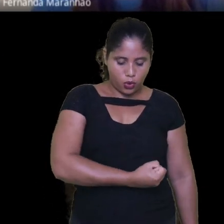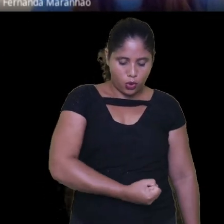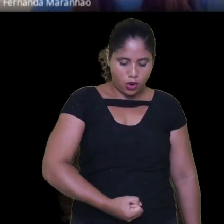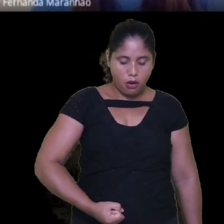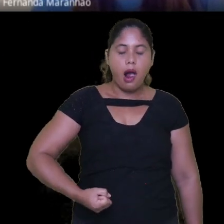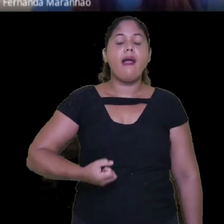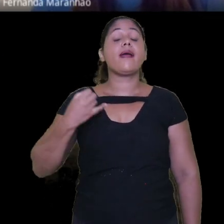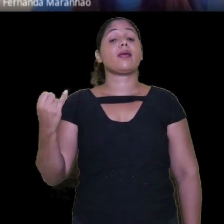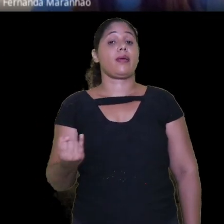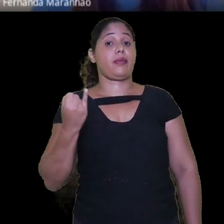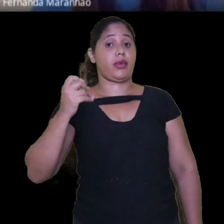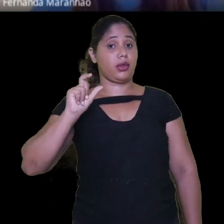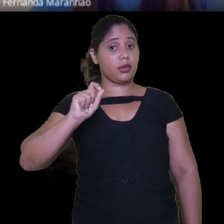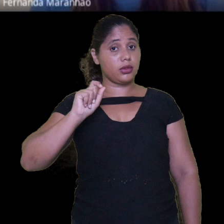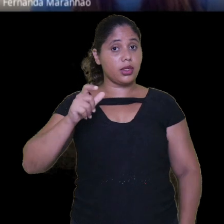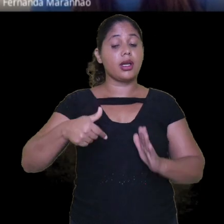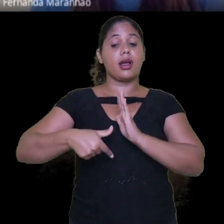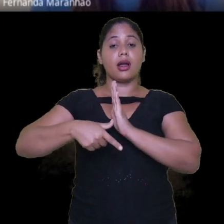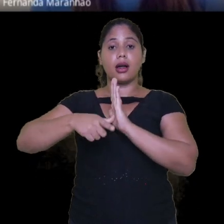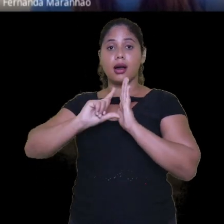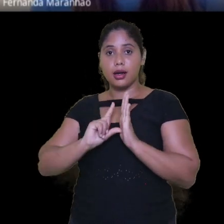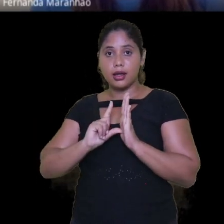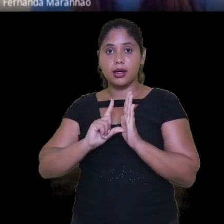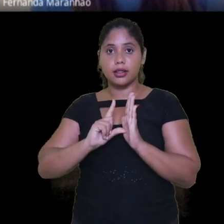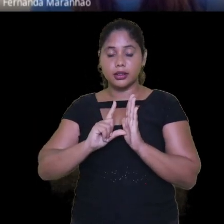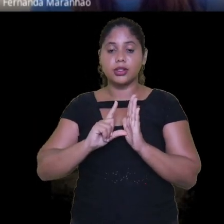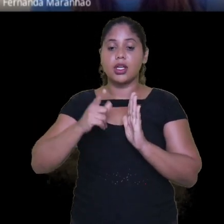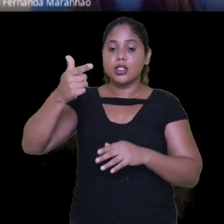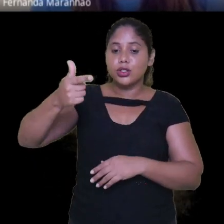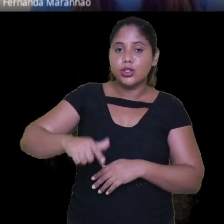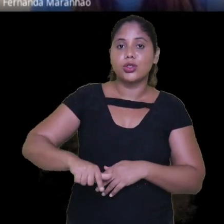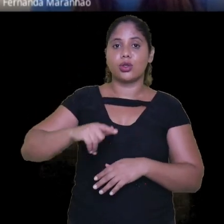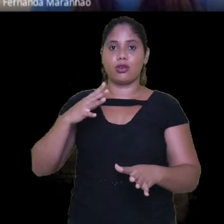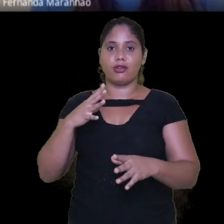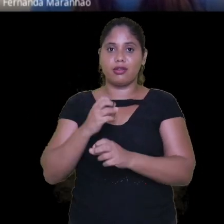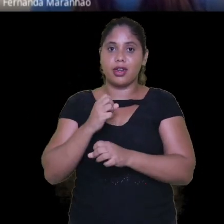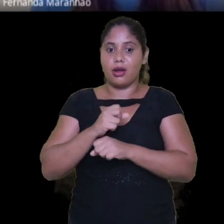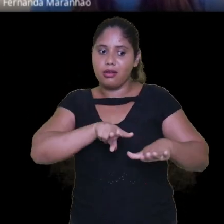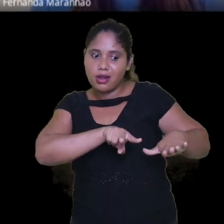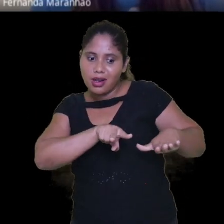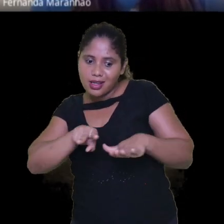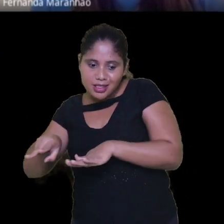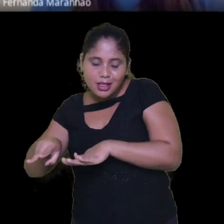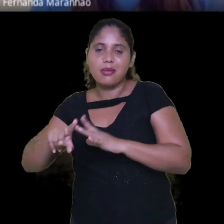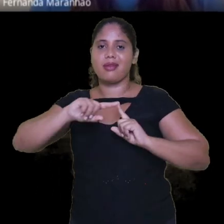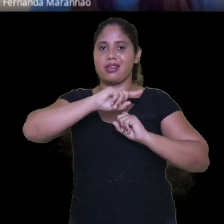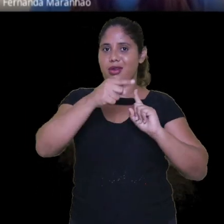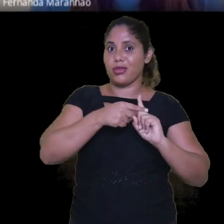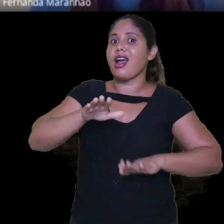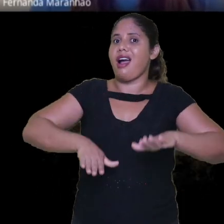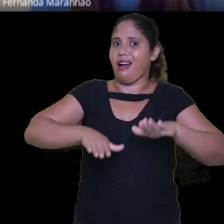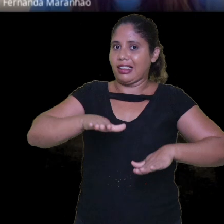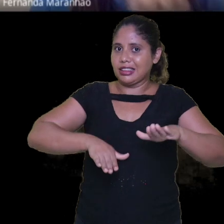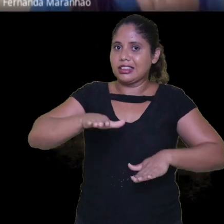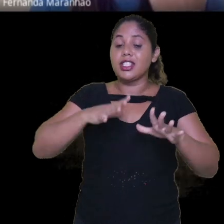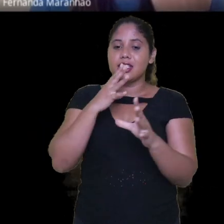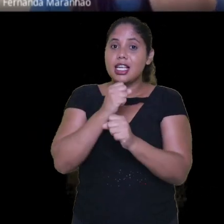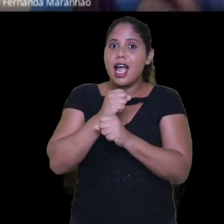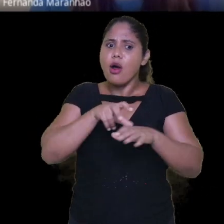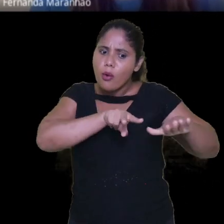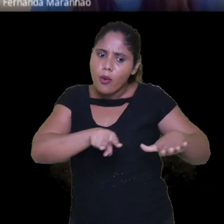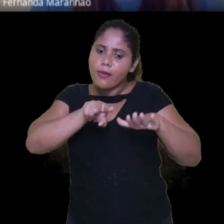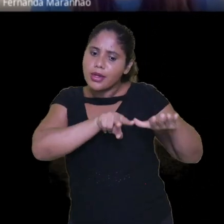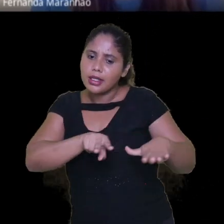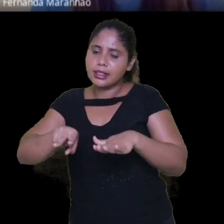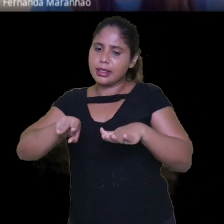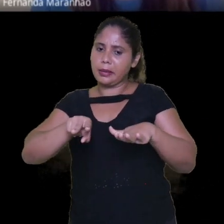de crescimento. Para esse bebê, é importante estar atento que, muito embora sugira-se na ultrassonografia que ele seja